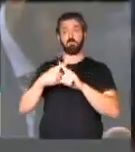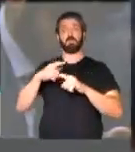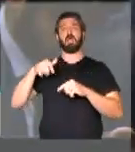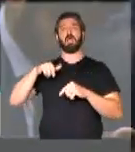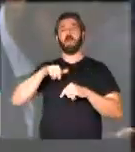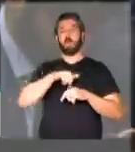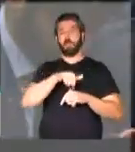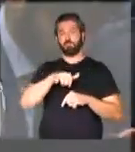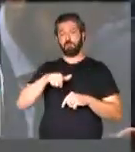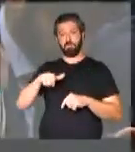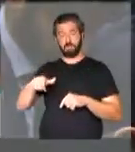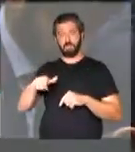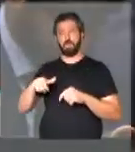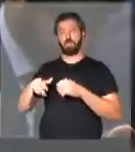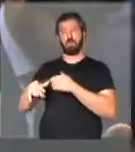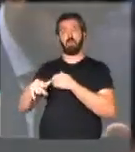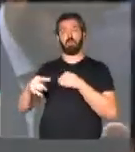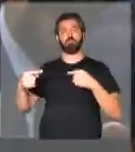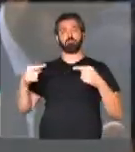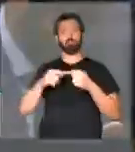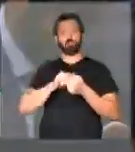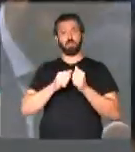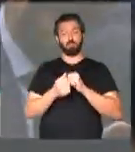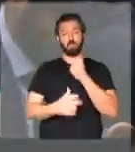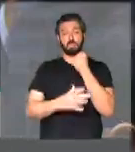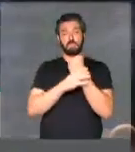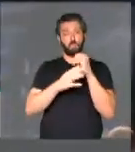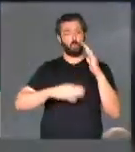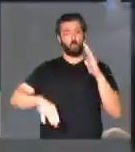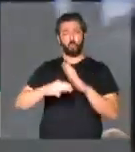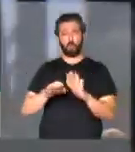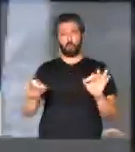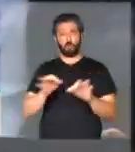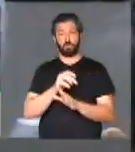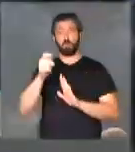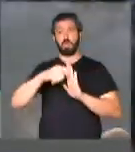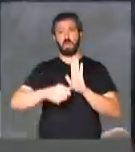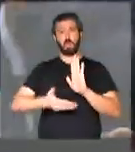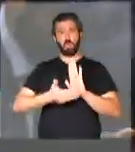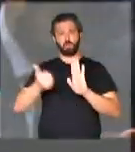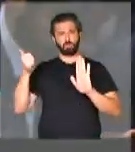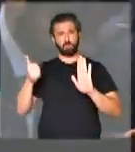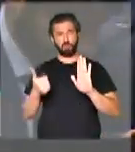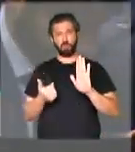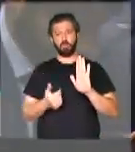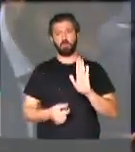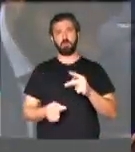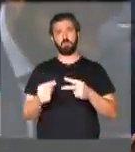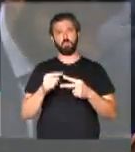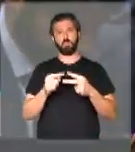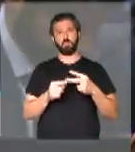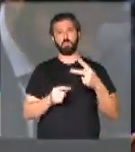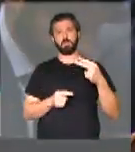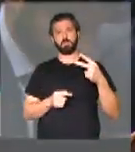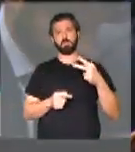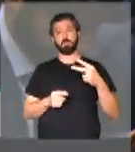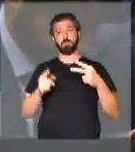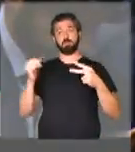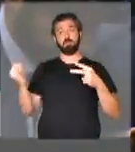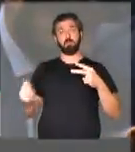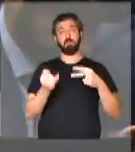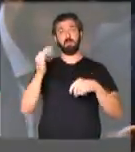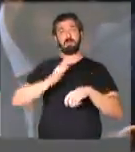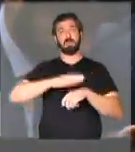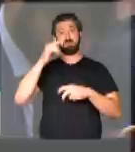das aeronaves, pessoal adequado e os seguros obrigatórios. O relator retira duas condicionantes que são da